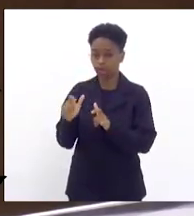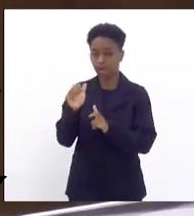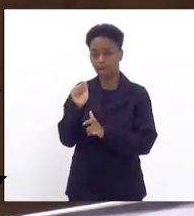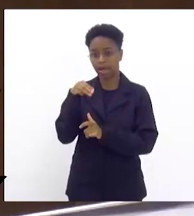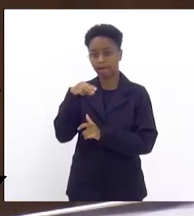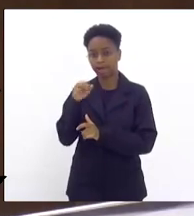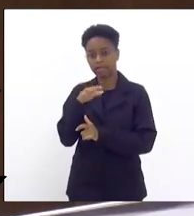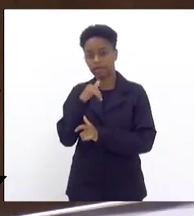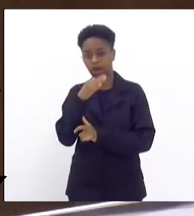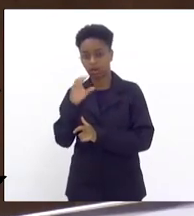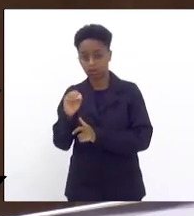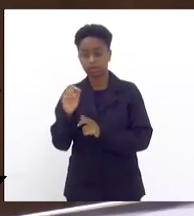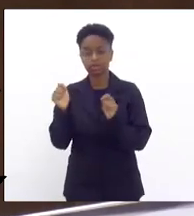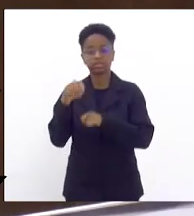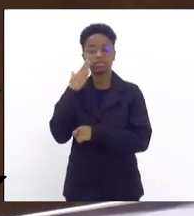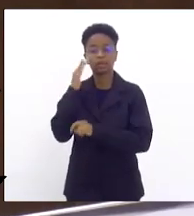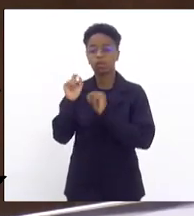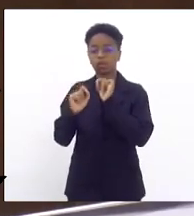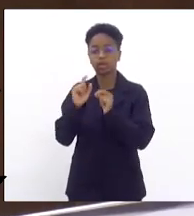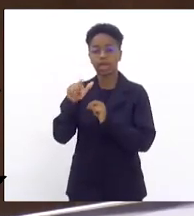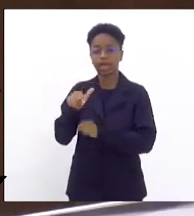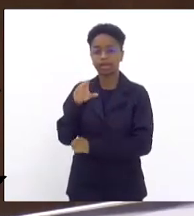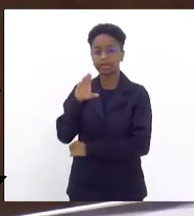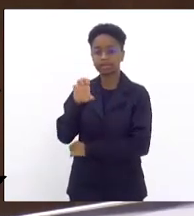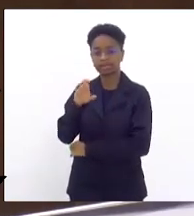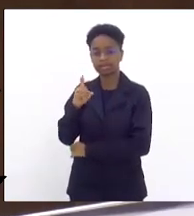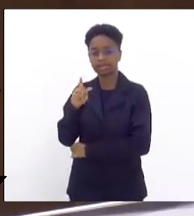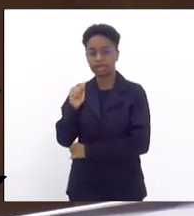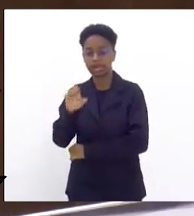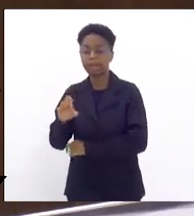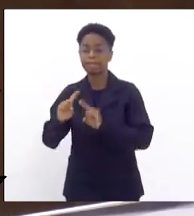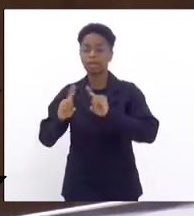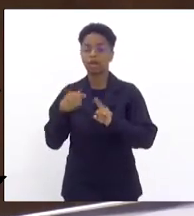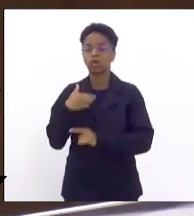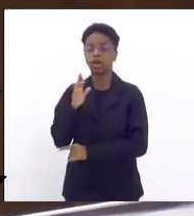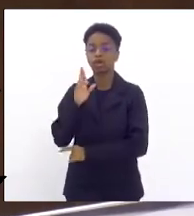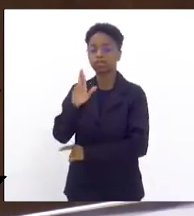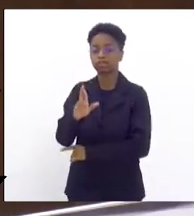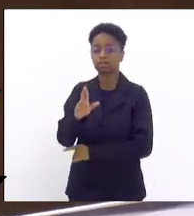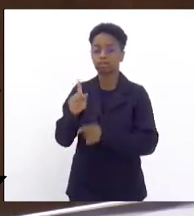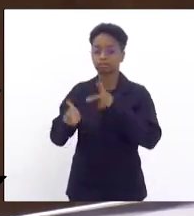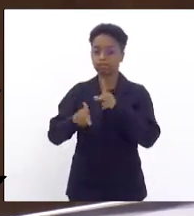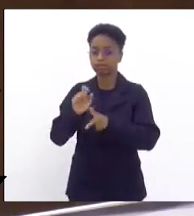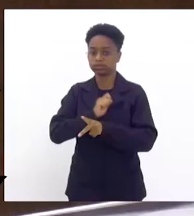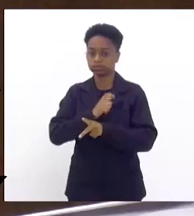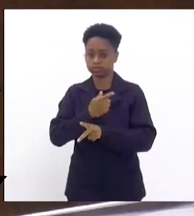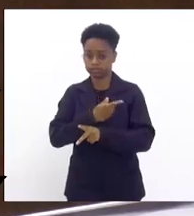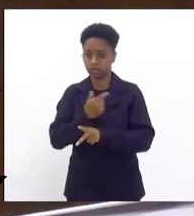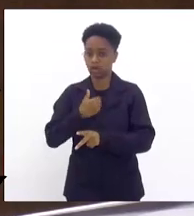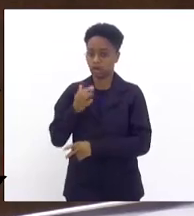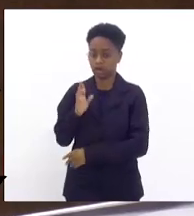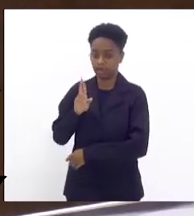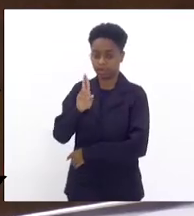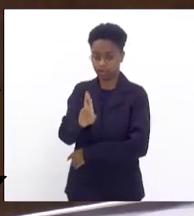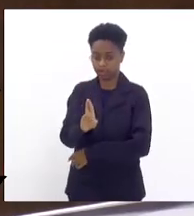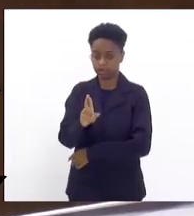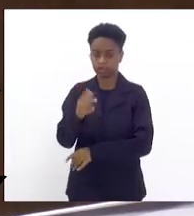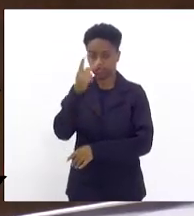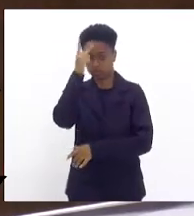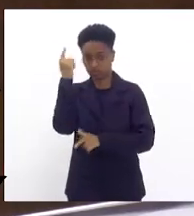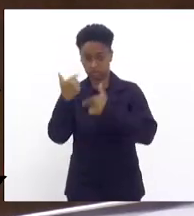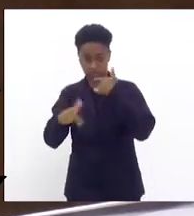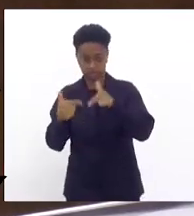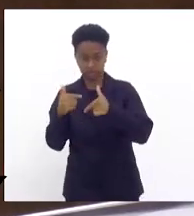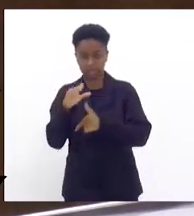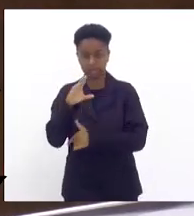Guandu, para saber o que é a SEDAI. Mas eu vim aqui falar em nome da população de São Gonçalo. Eu sou do Sindago RJ, represento os trabalhadores da